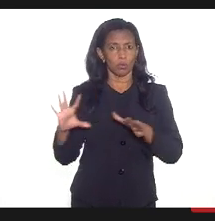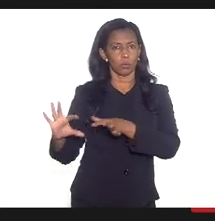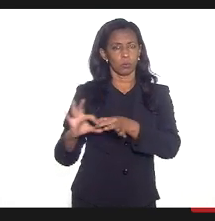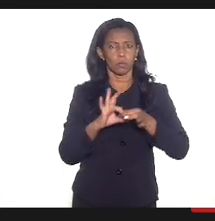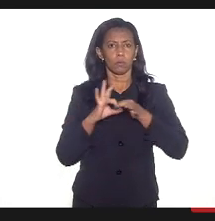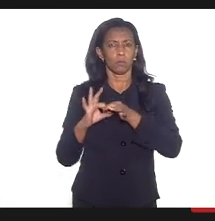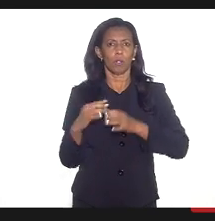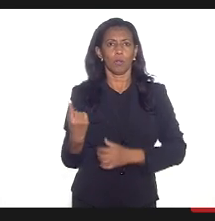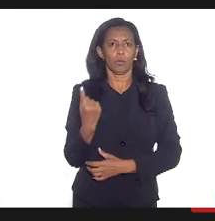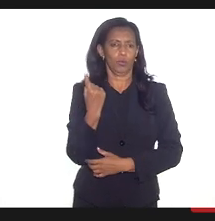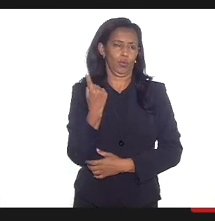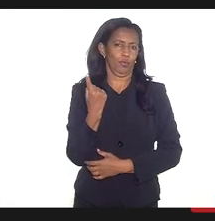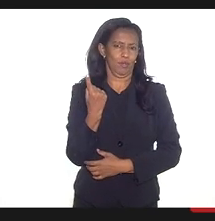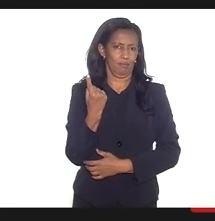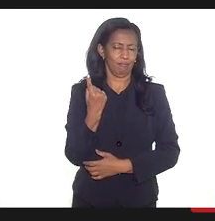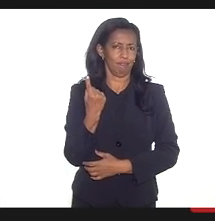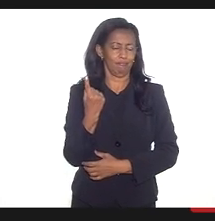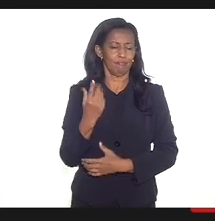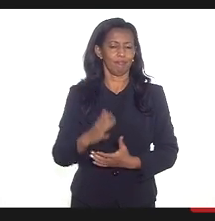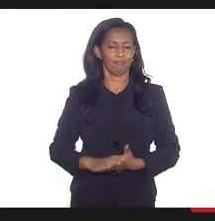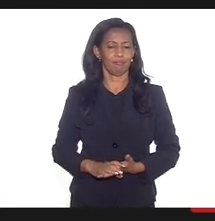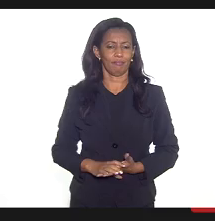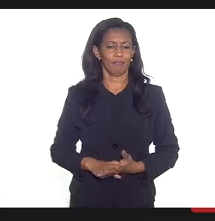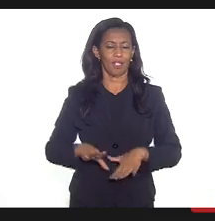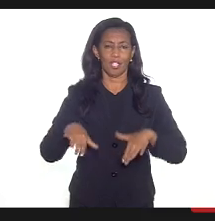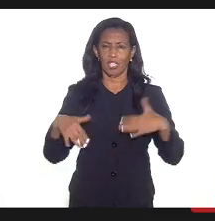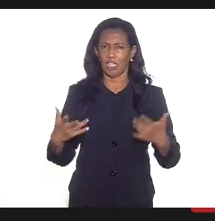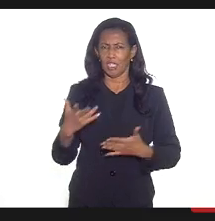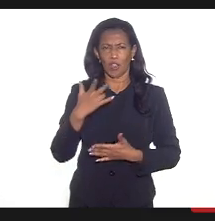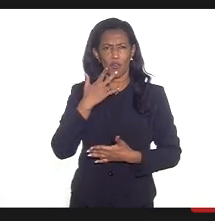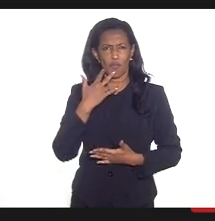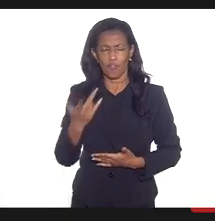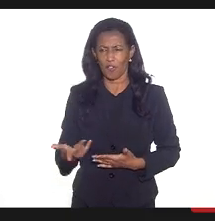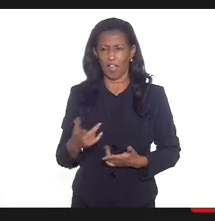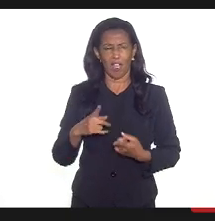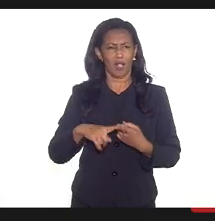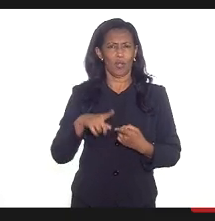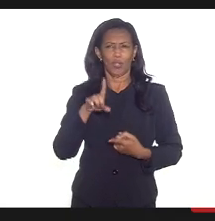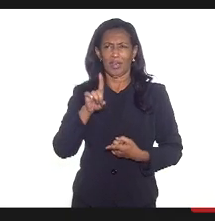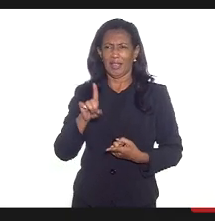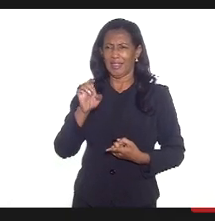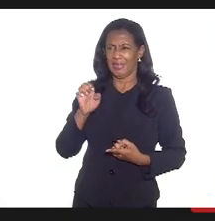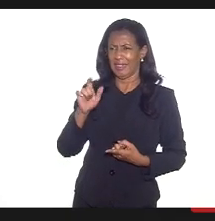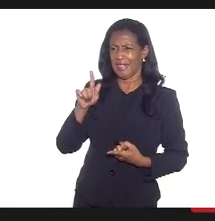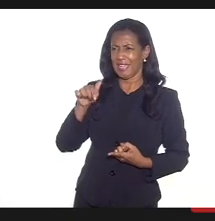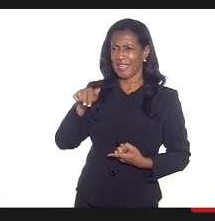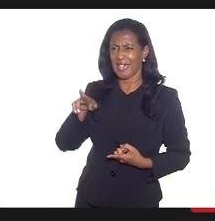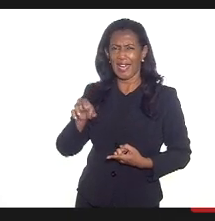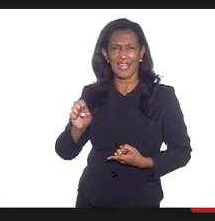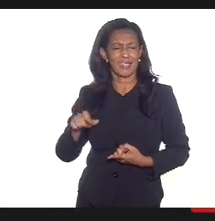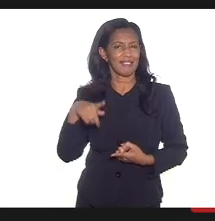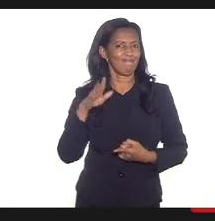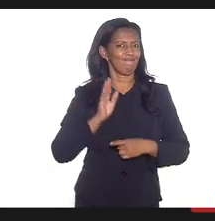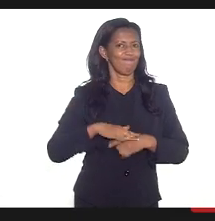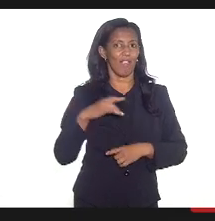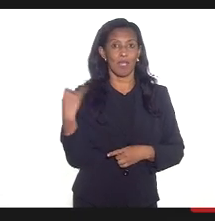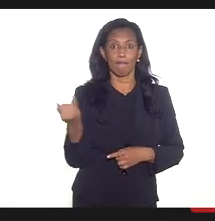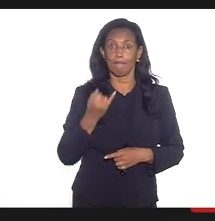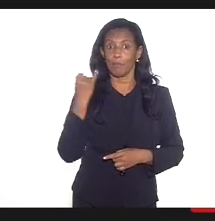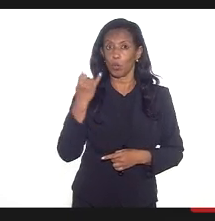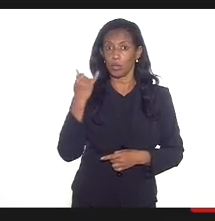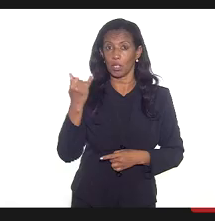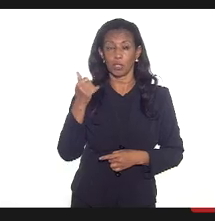É uníssono. Então, falou aqui da questão do degase, que é muito importante, que as garotas